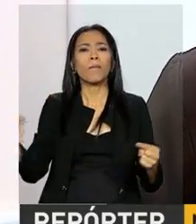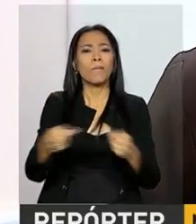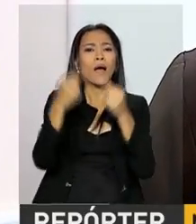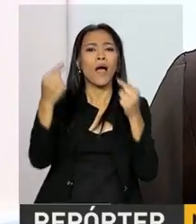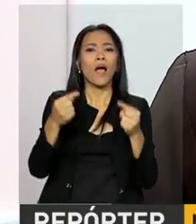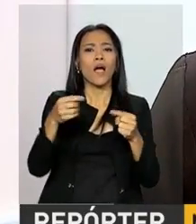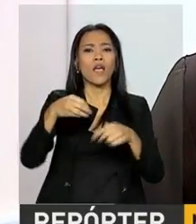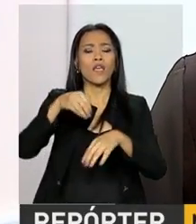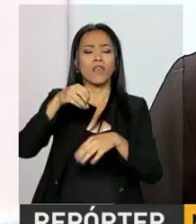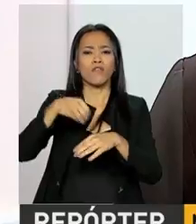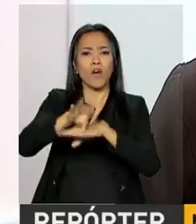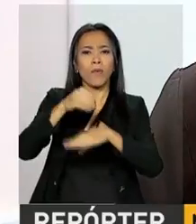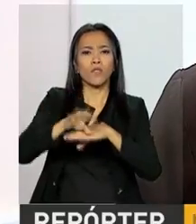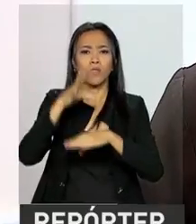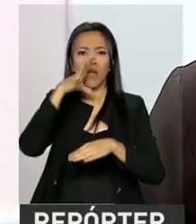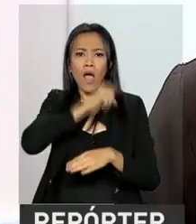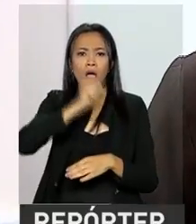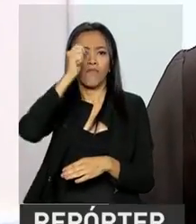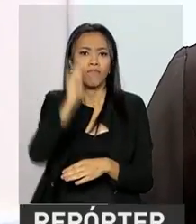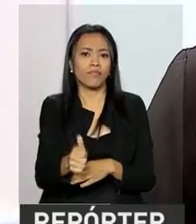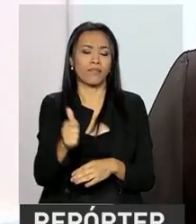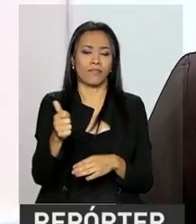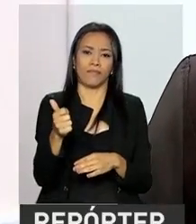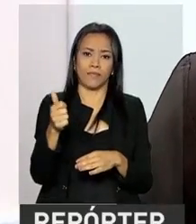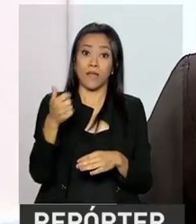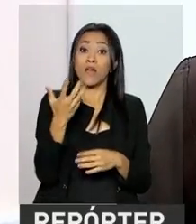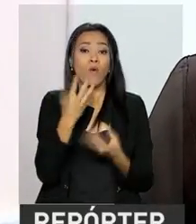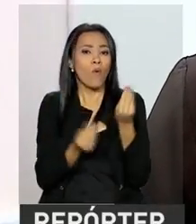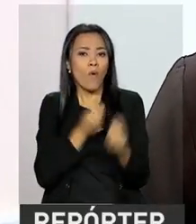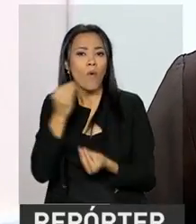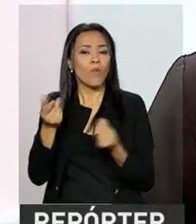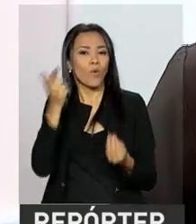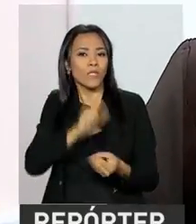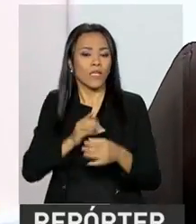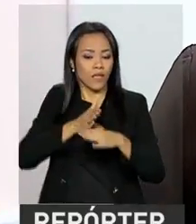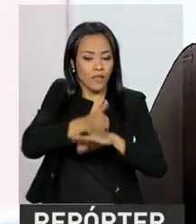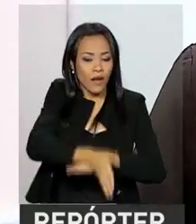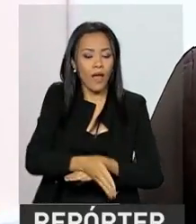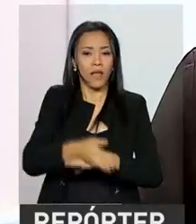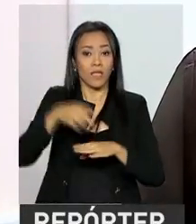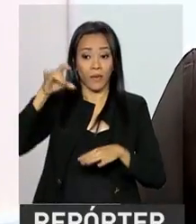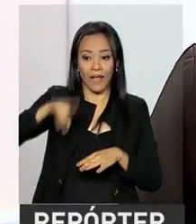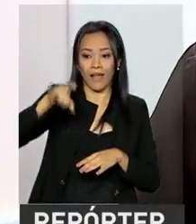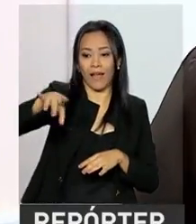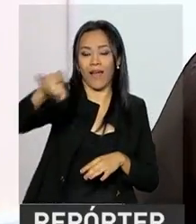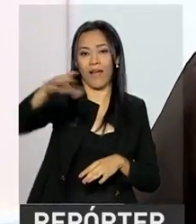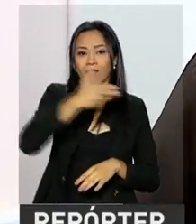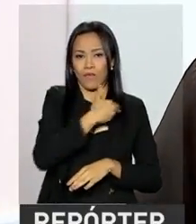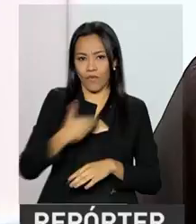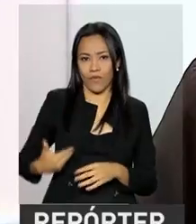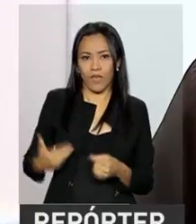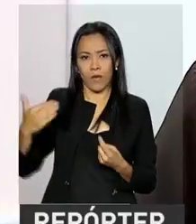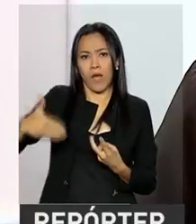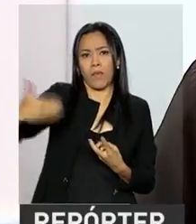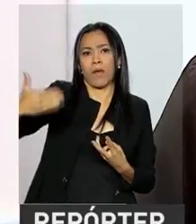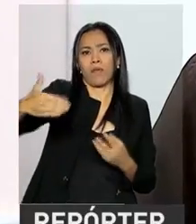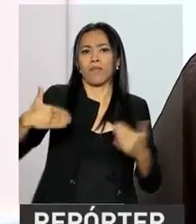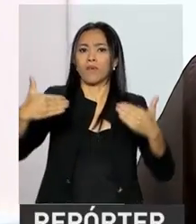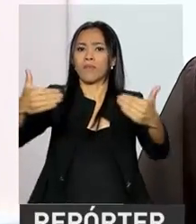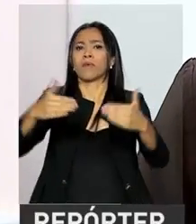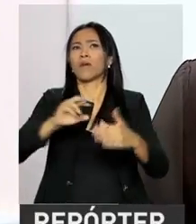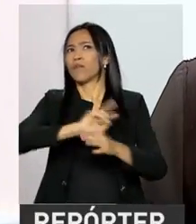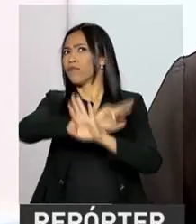forma rápida prática e precisa e para ter acesso à rede às instituições públicas responsáveis pelos dados